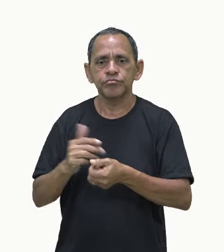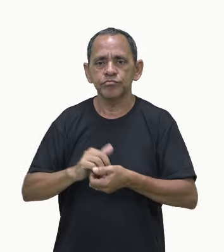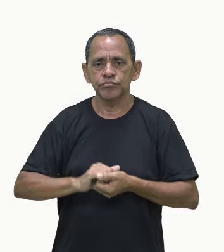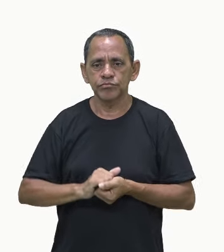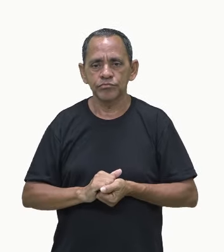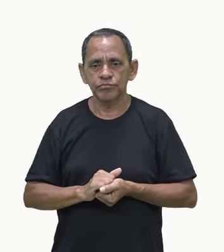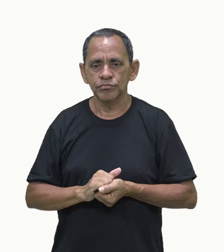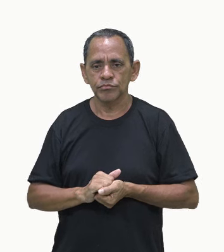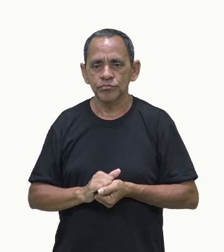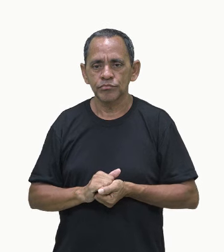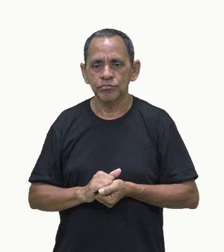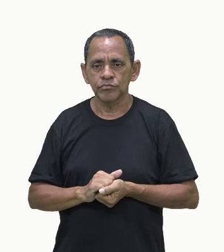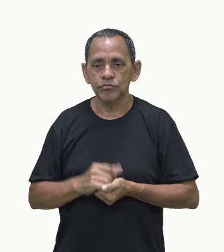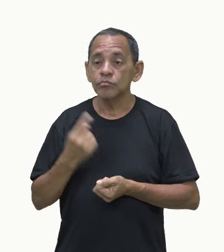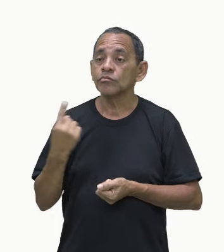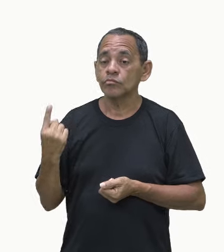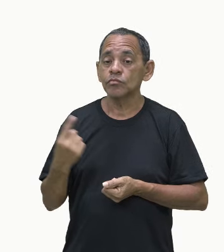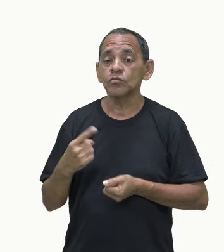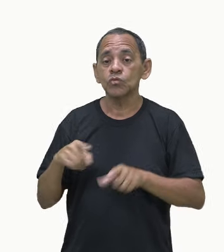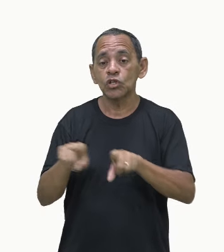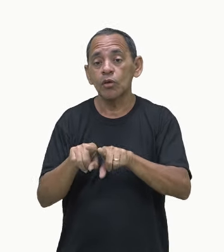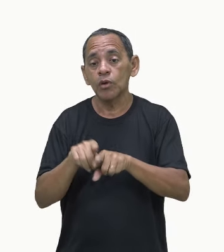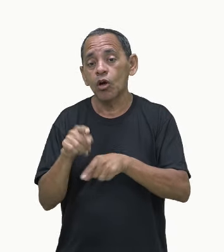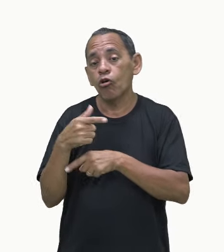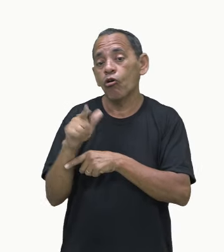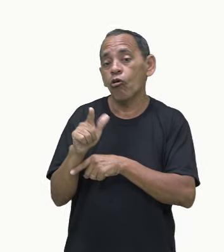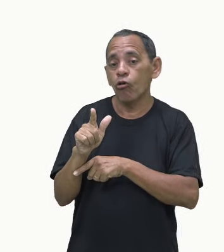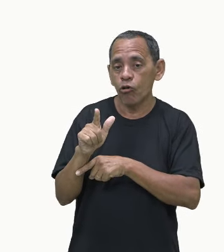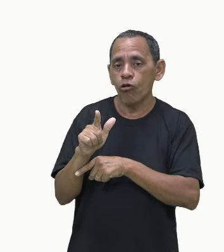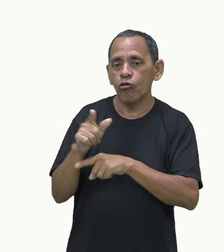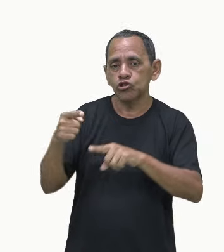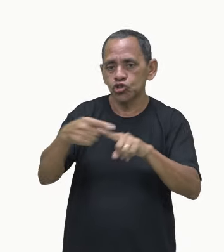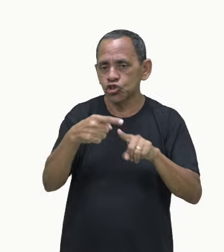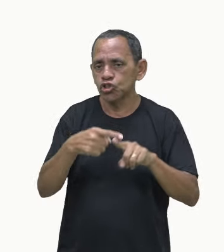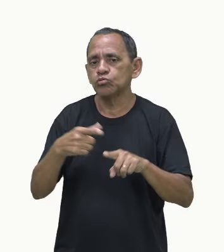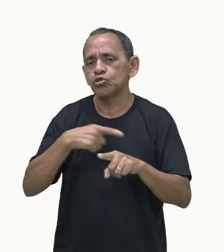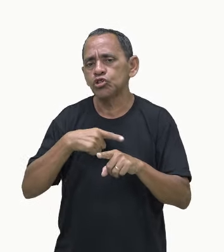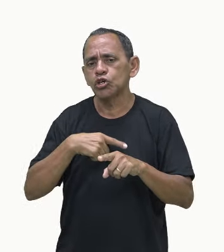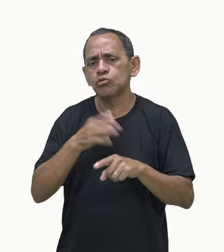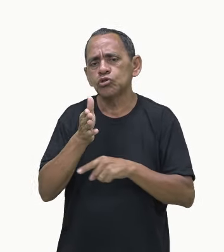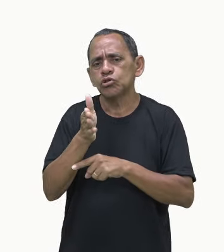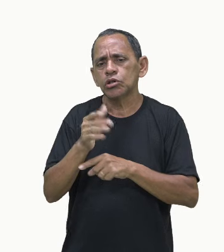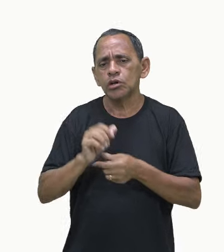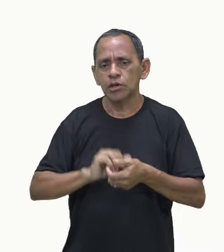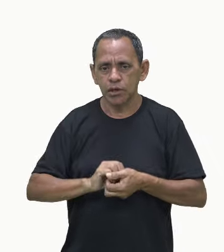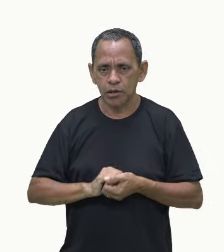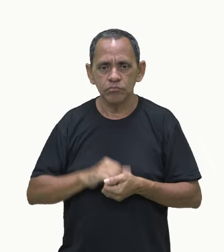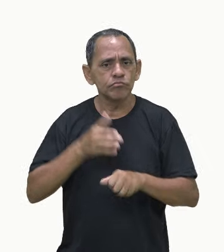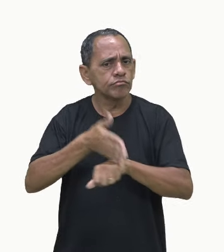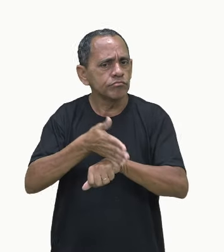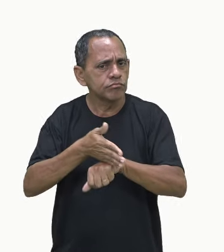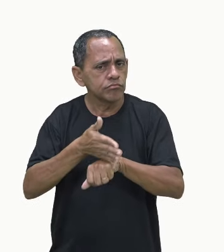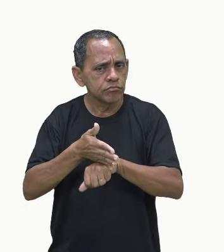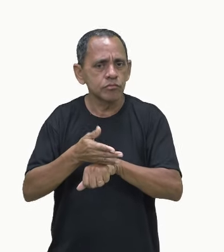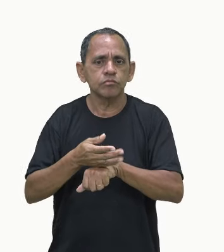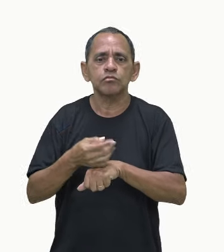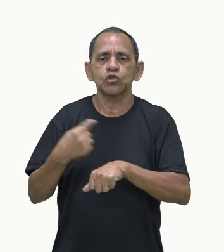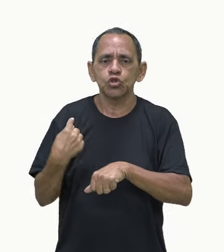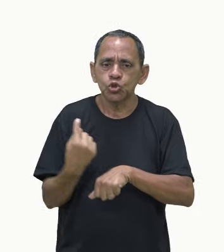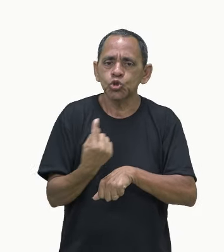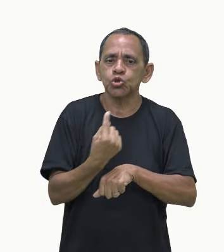vocês que outras funções aí que nós temos já, que participam desse nosso